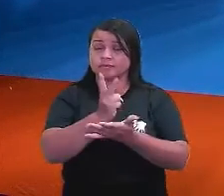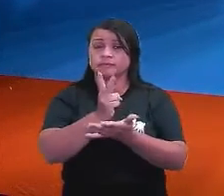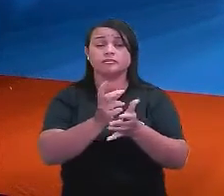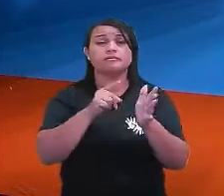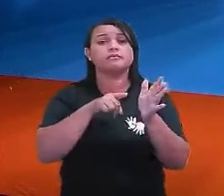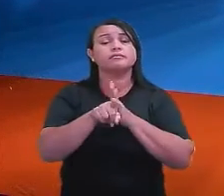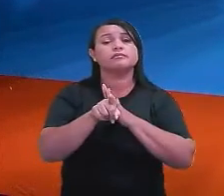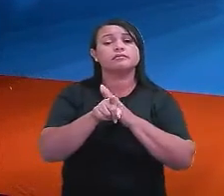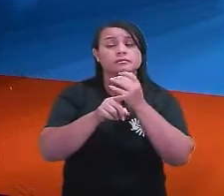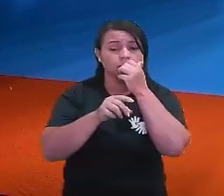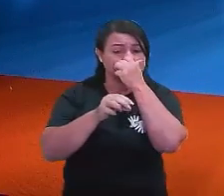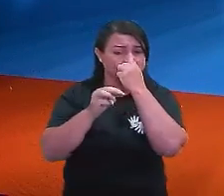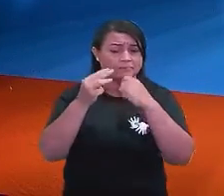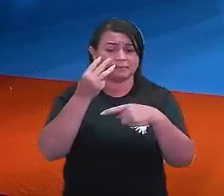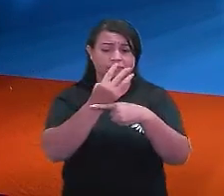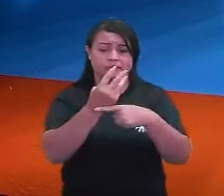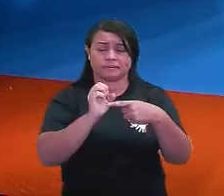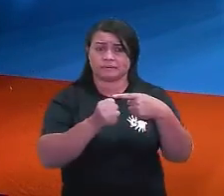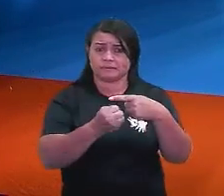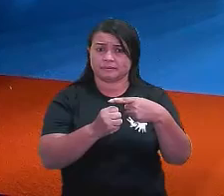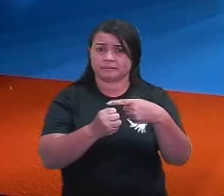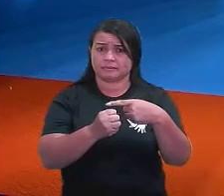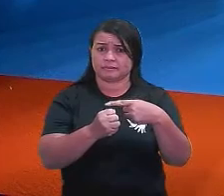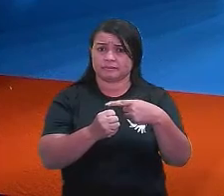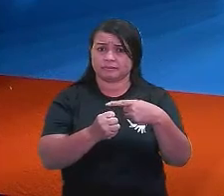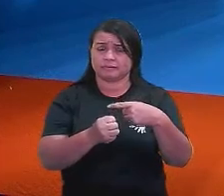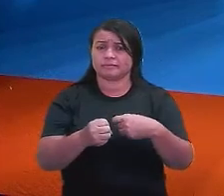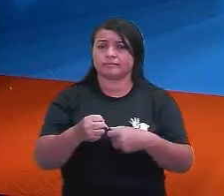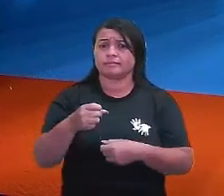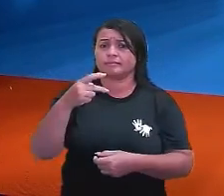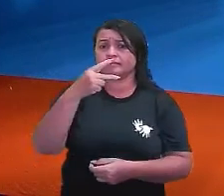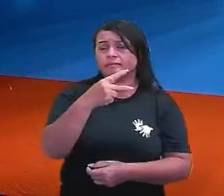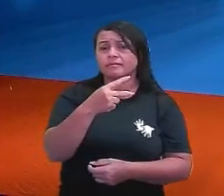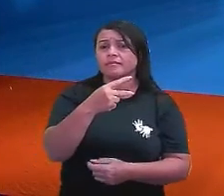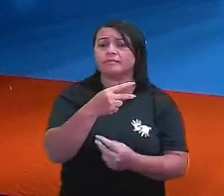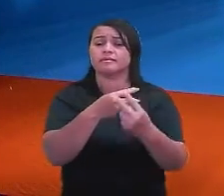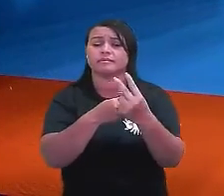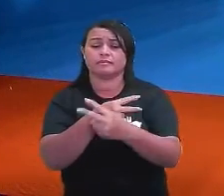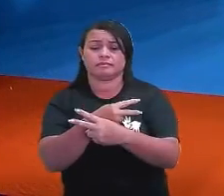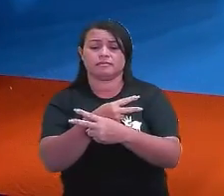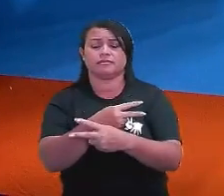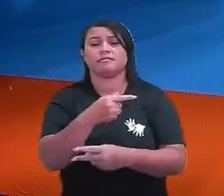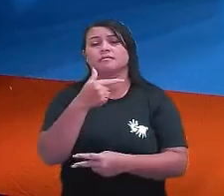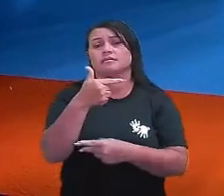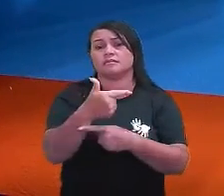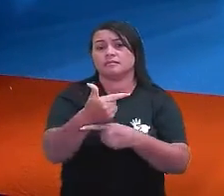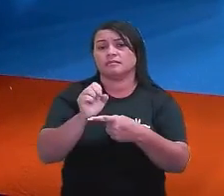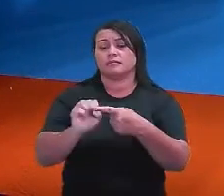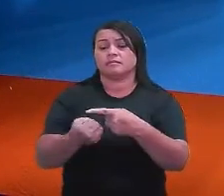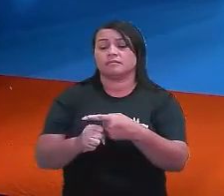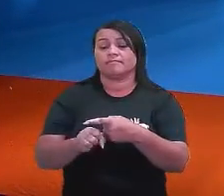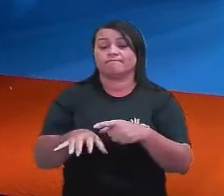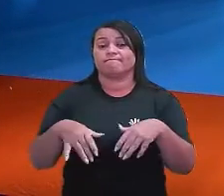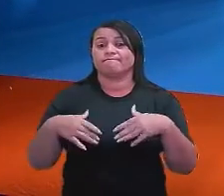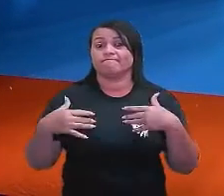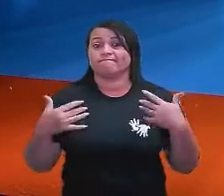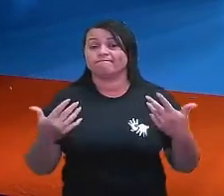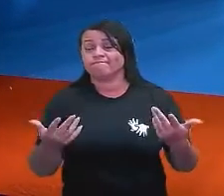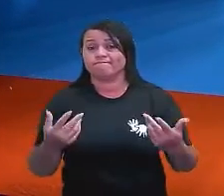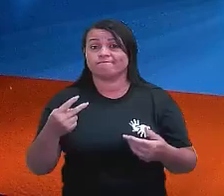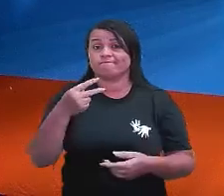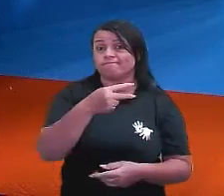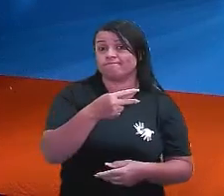pergunta: 3/8 é maior ou menor do que 2/8? Professora, eu